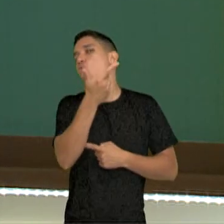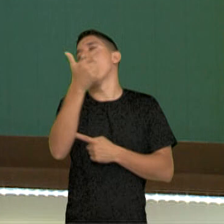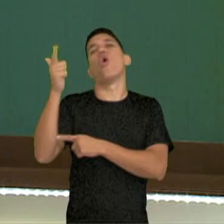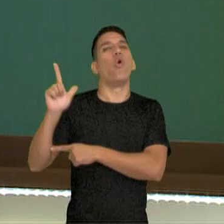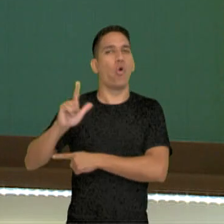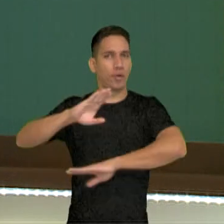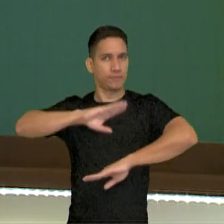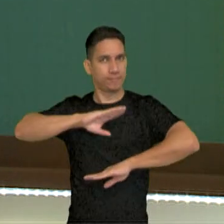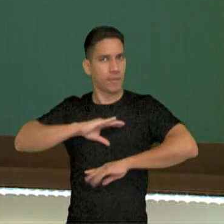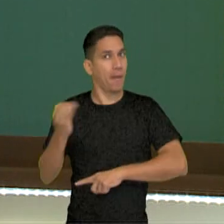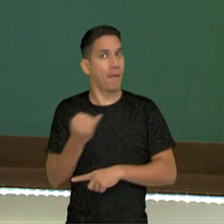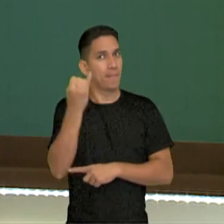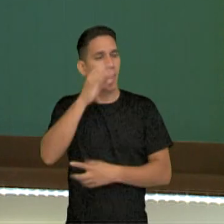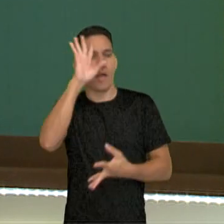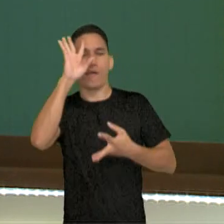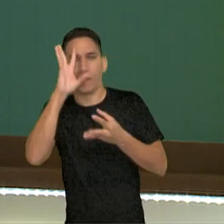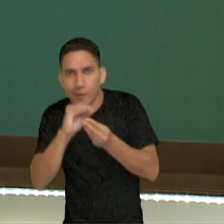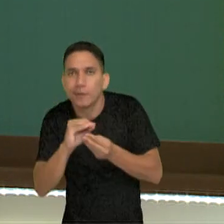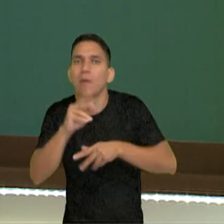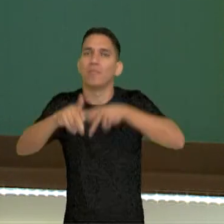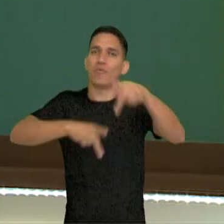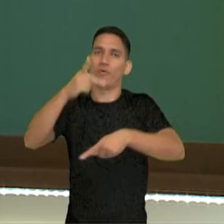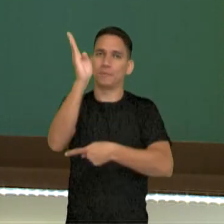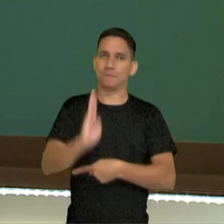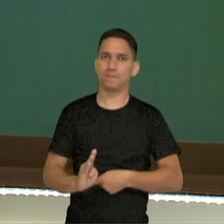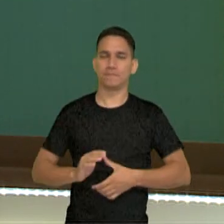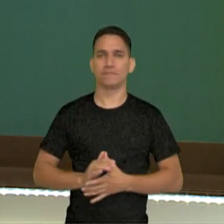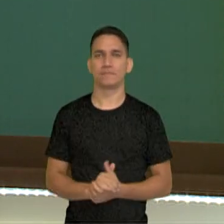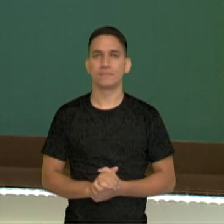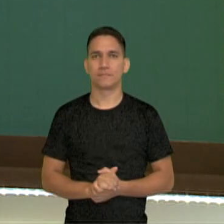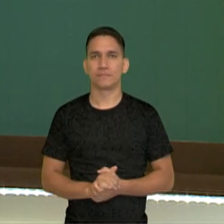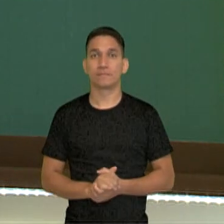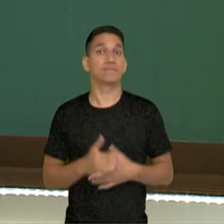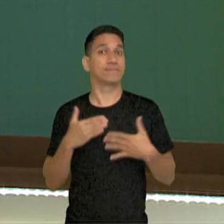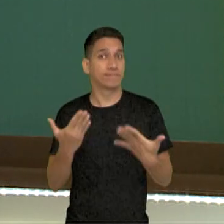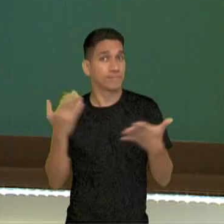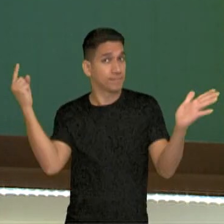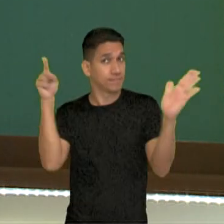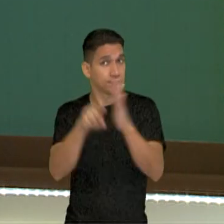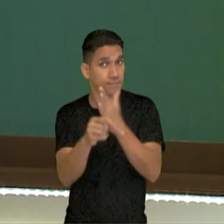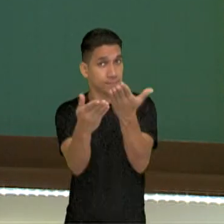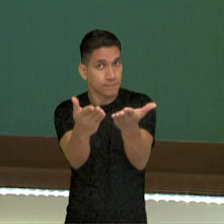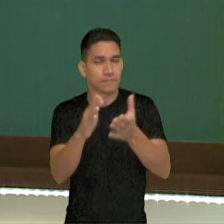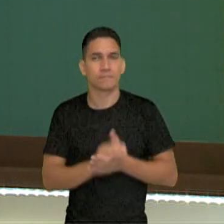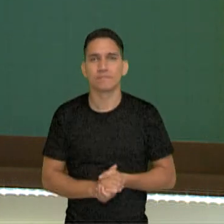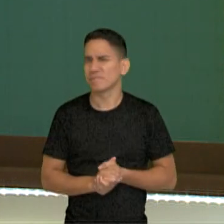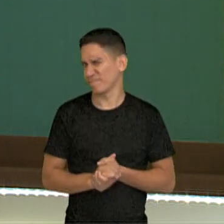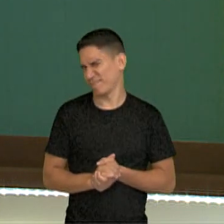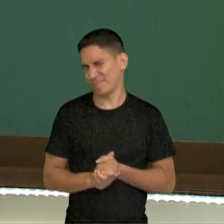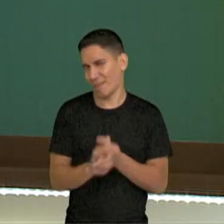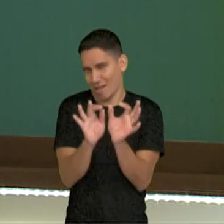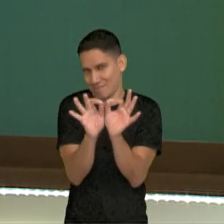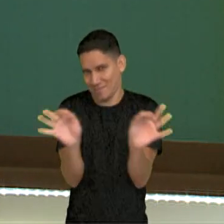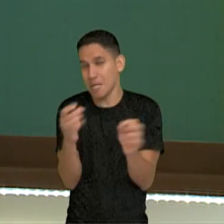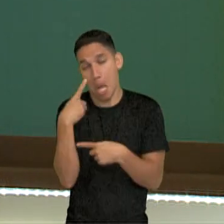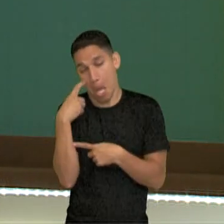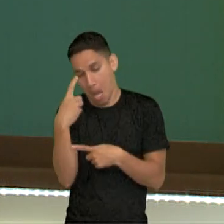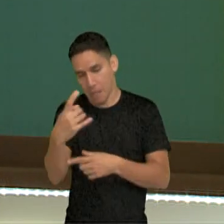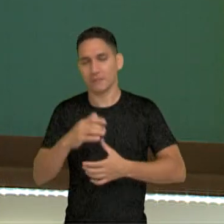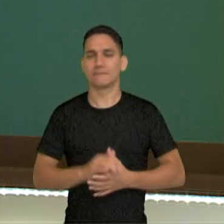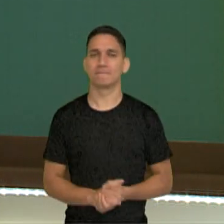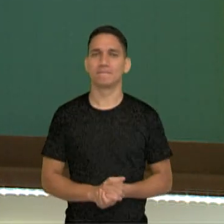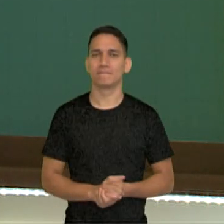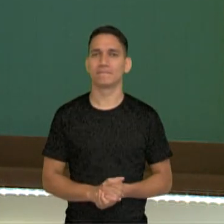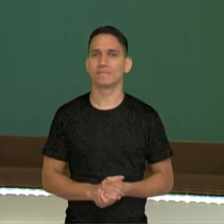fatores importantes aí para o entendimento da população do Brasil. E aí eu pergunto para vocês uma perguntinha bem